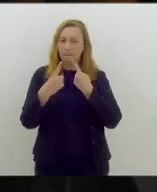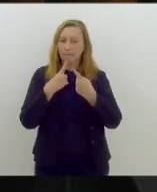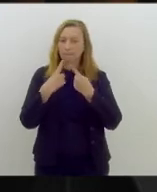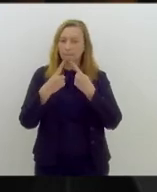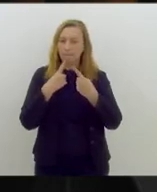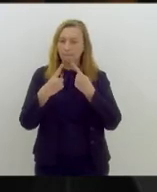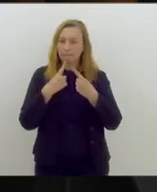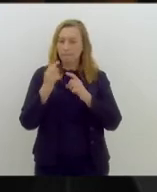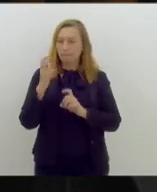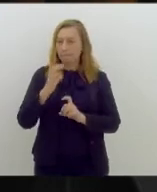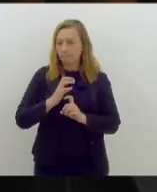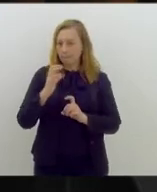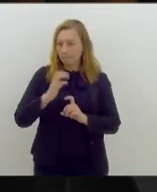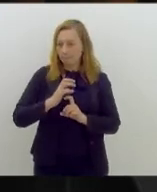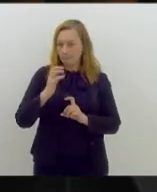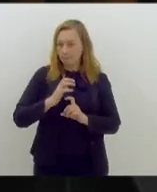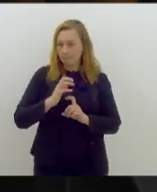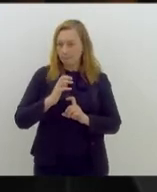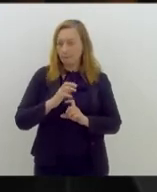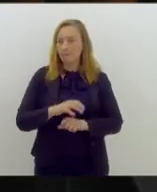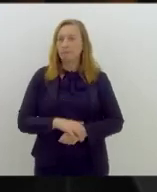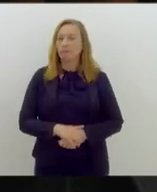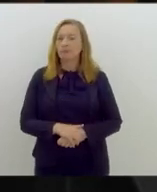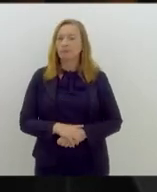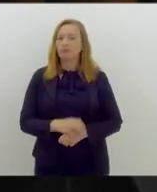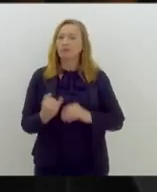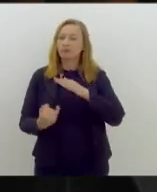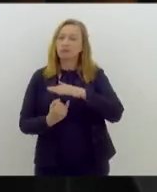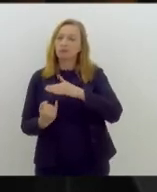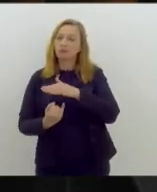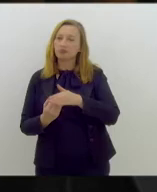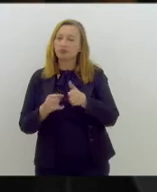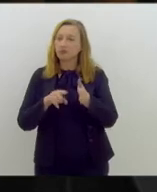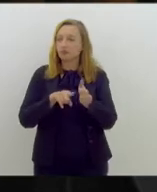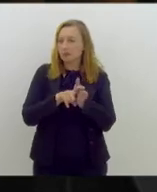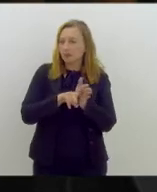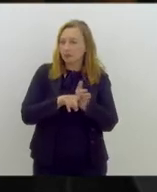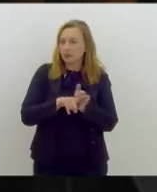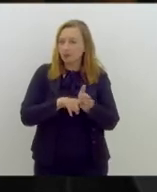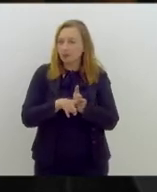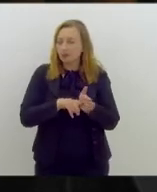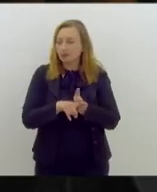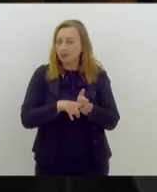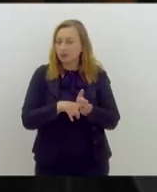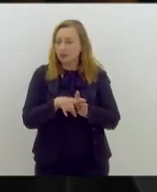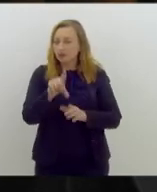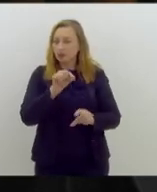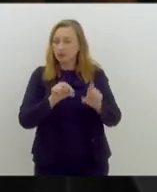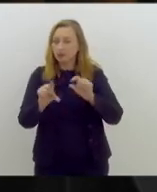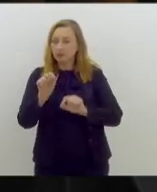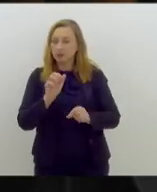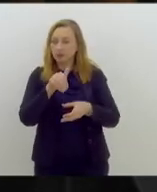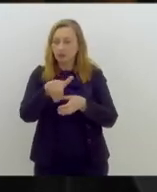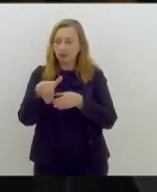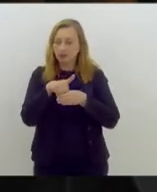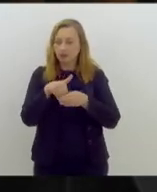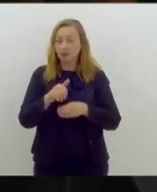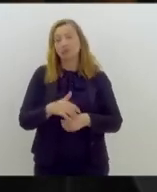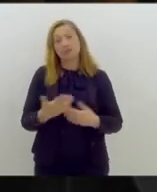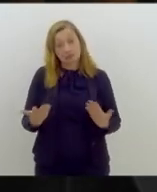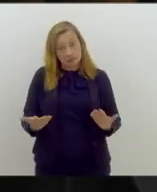a influência dos institutos de pesquisa na decisão do voto